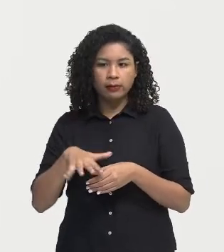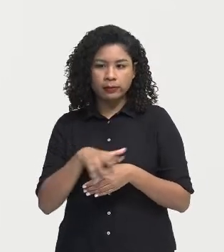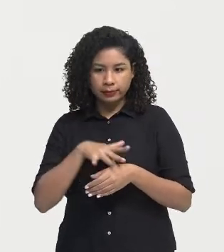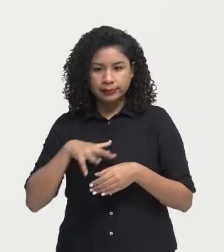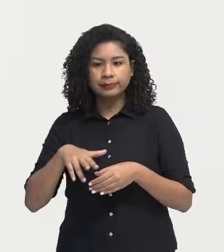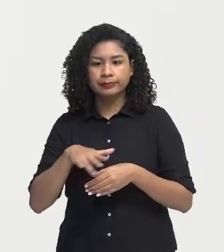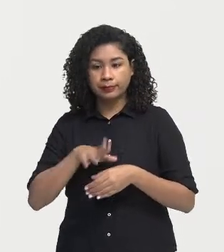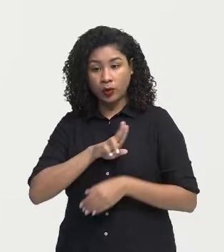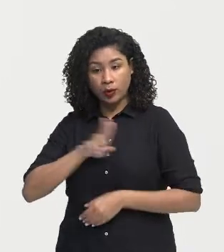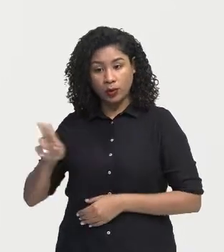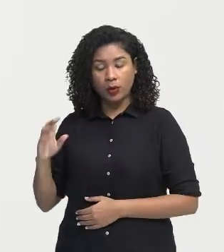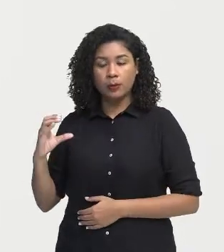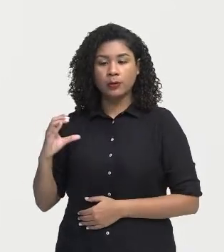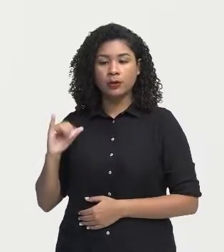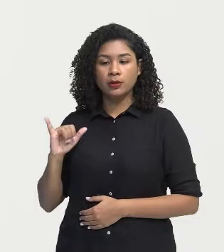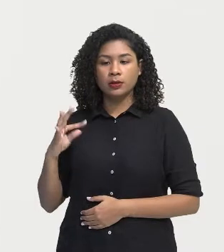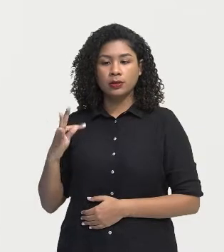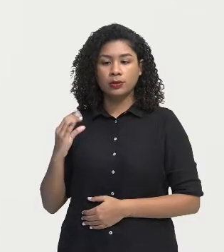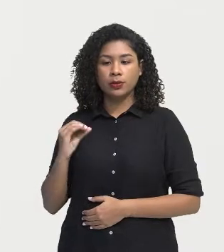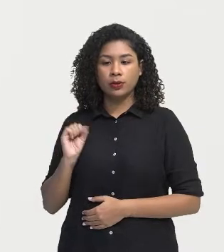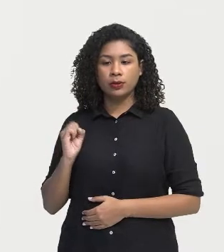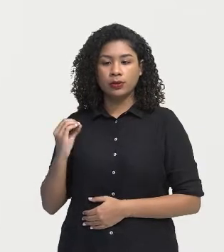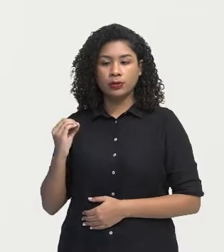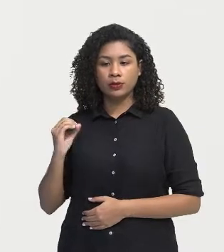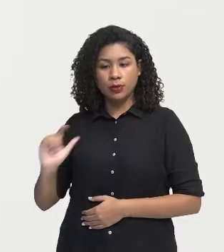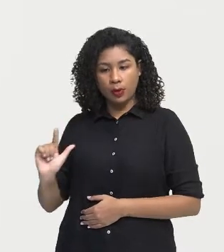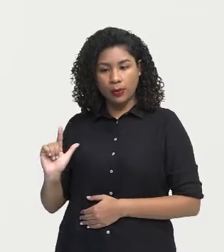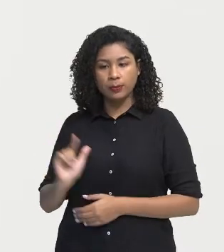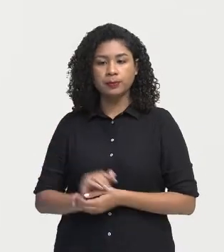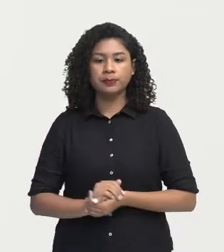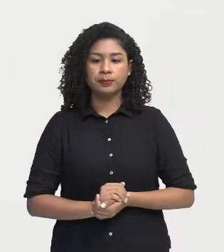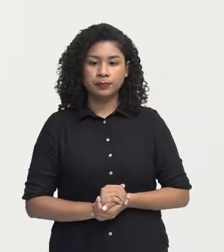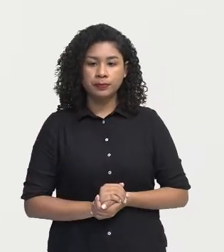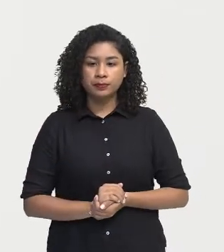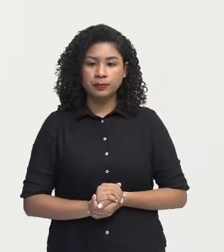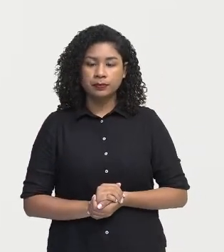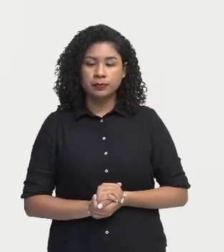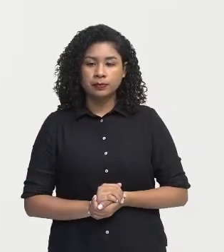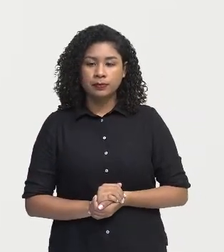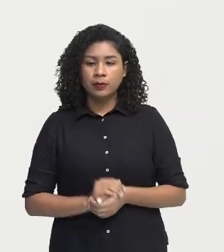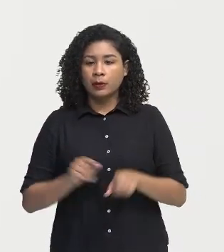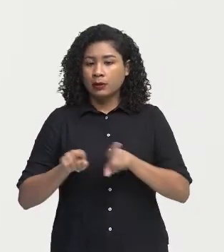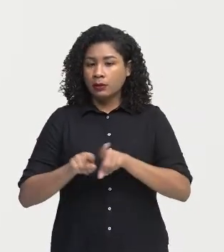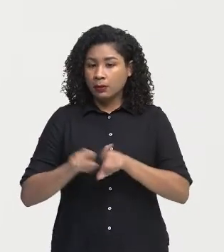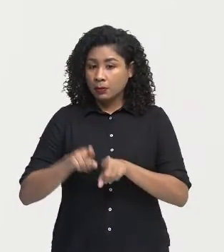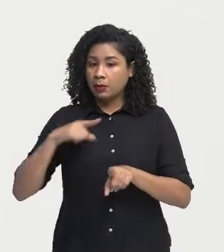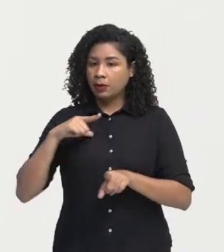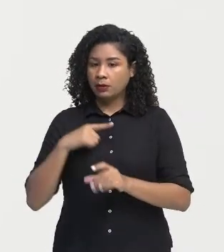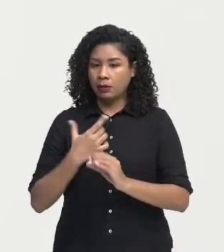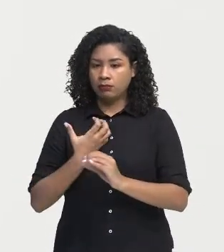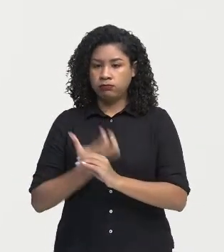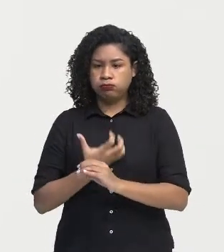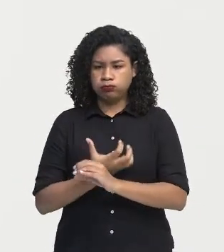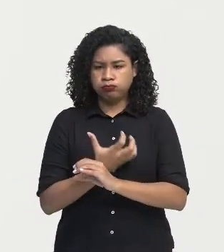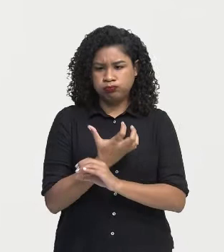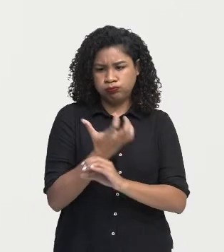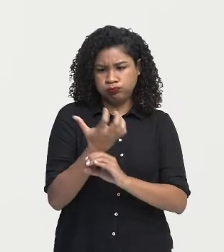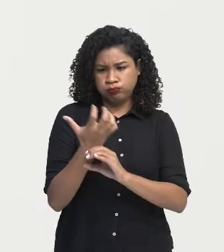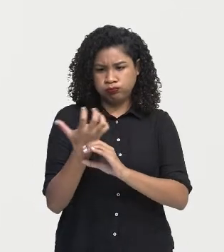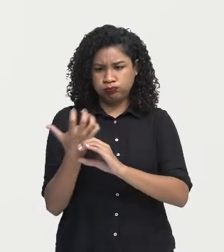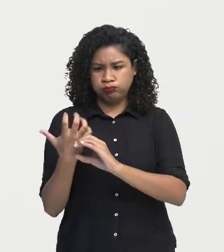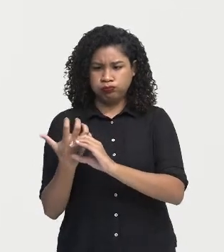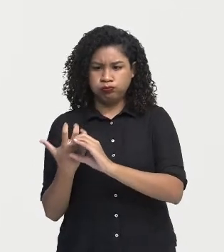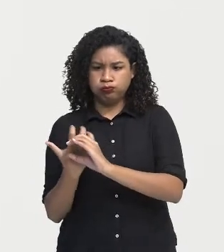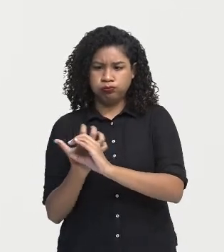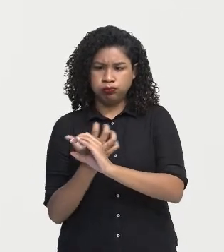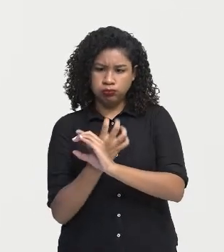de citosol. Além disso, o citoplasma também apresenta aqui, ó, citoesqueleto, tá? Então, o que que é